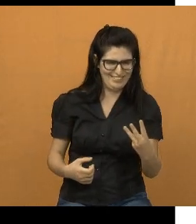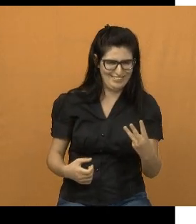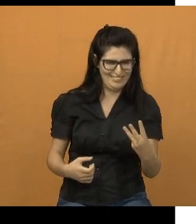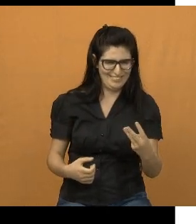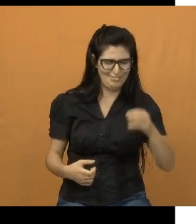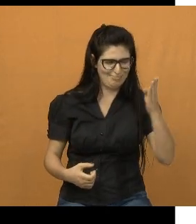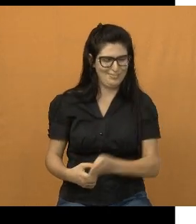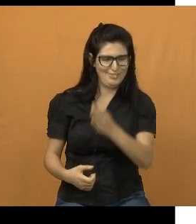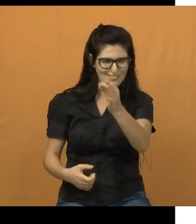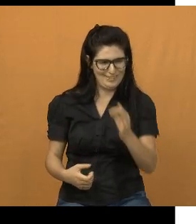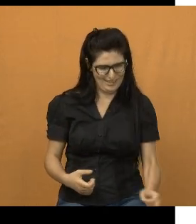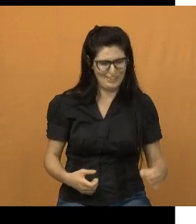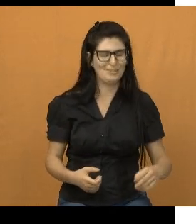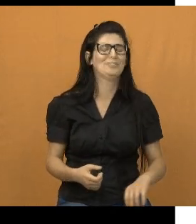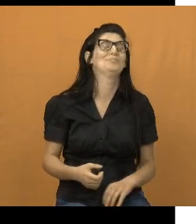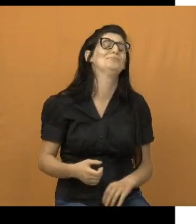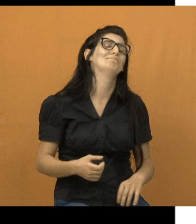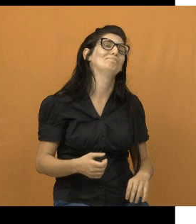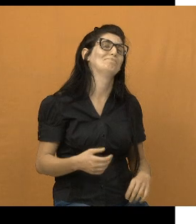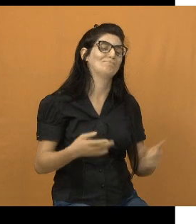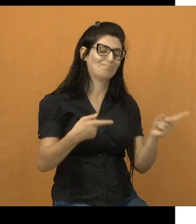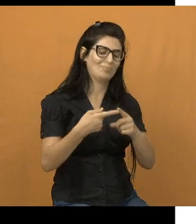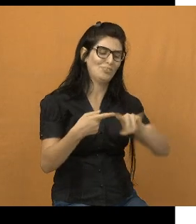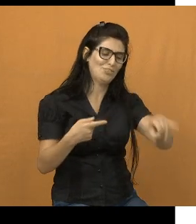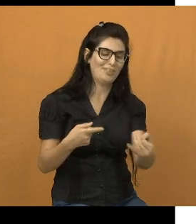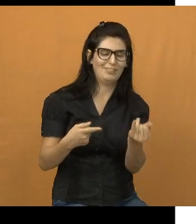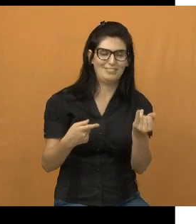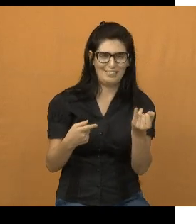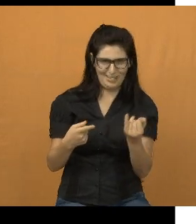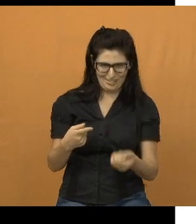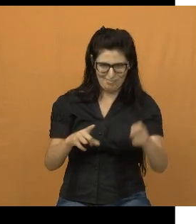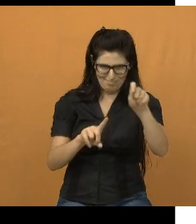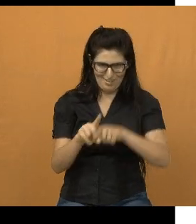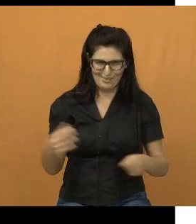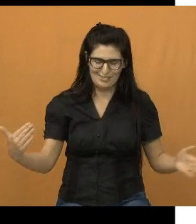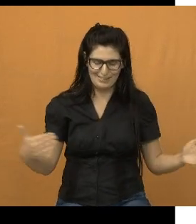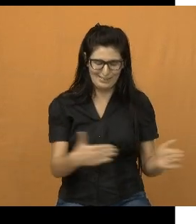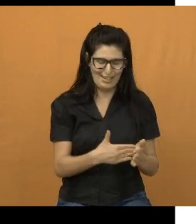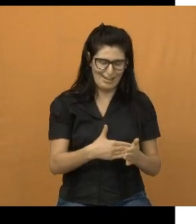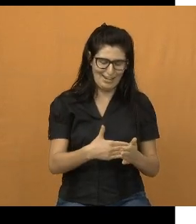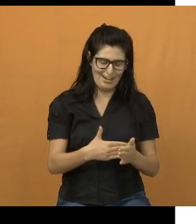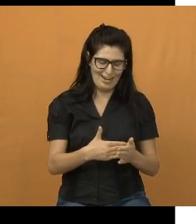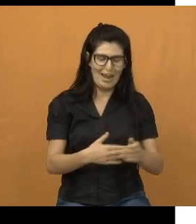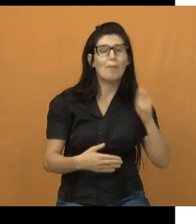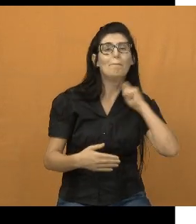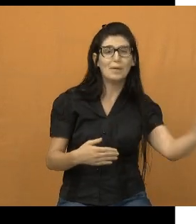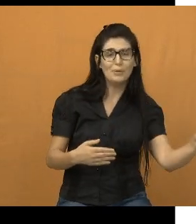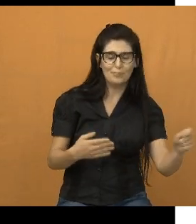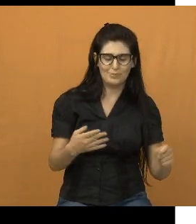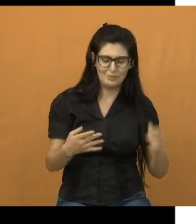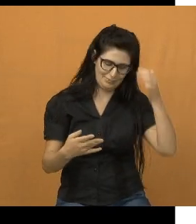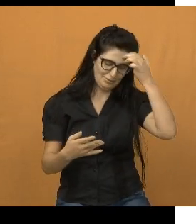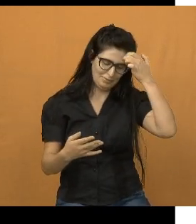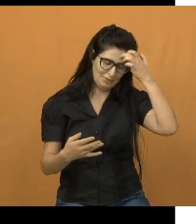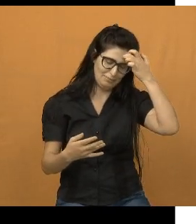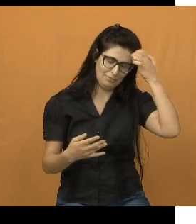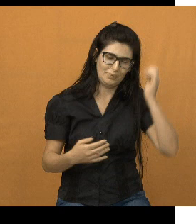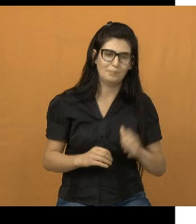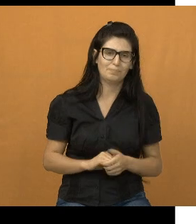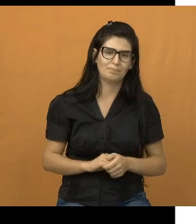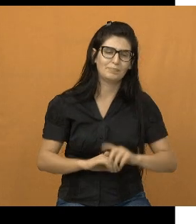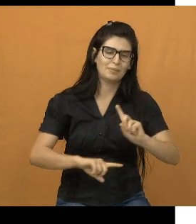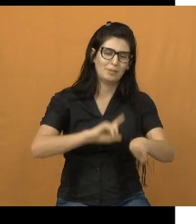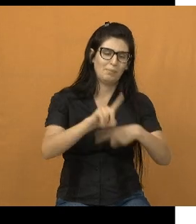arrecadado no primeiro quadrimestre, no segundo já passou para 27,31%, e no último quadrimestre,